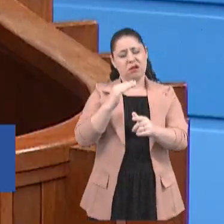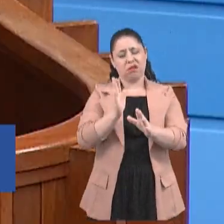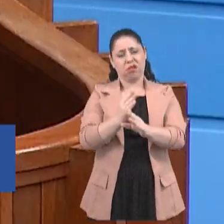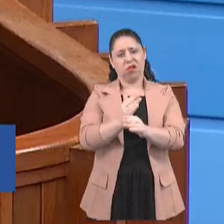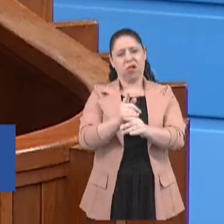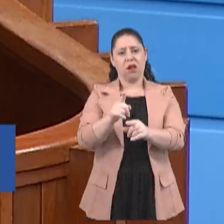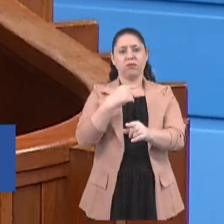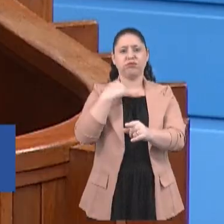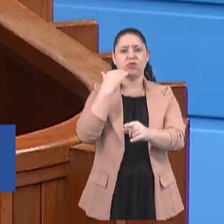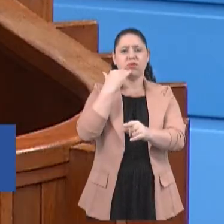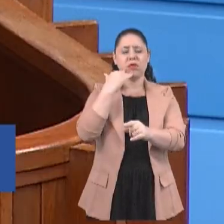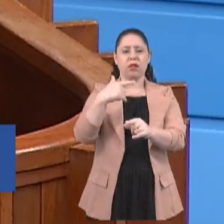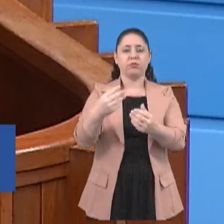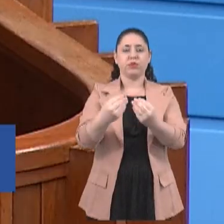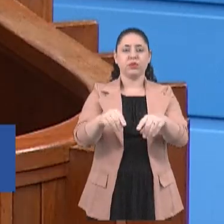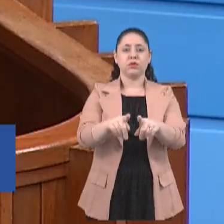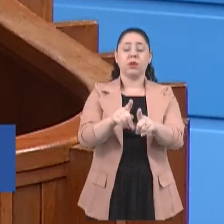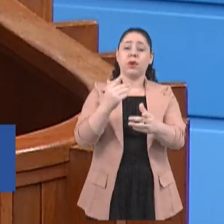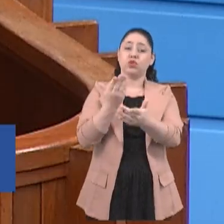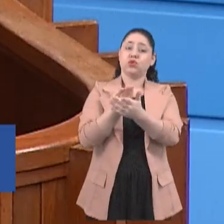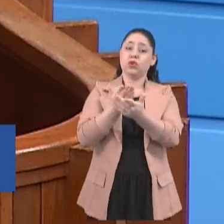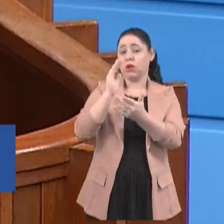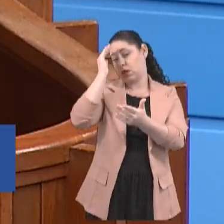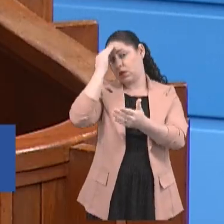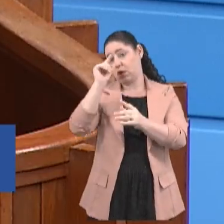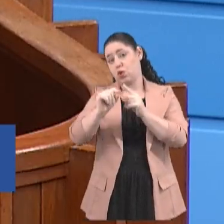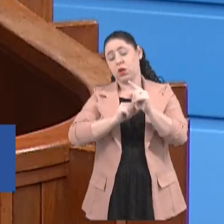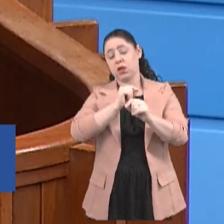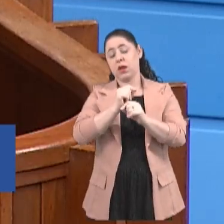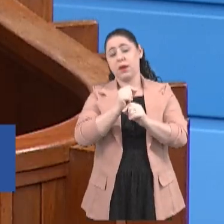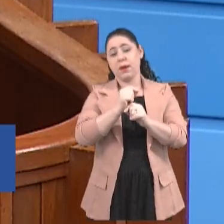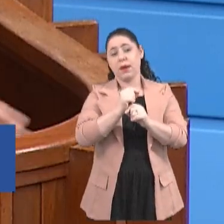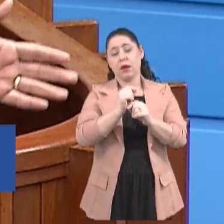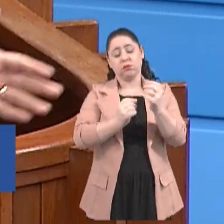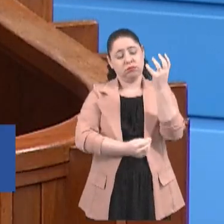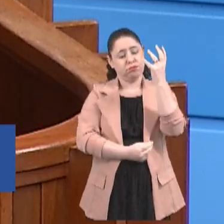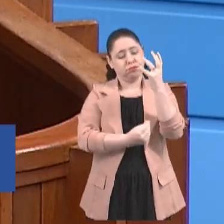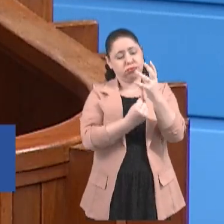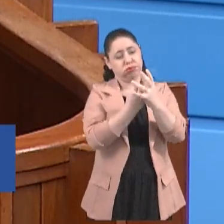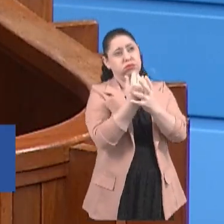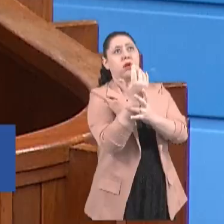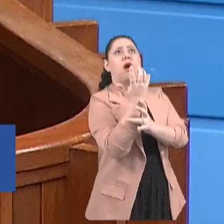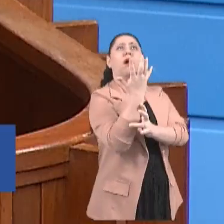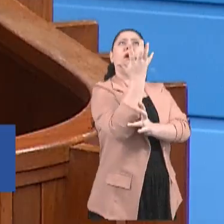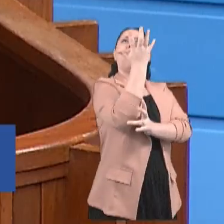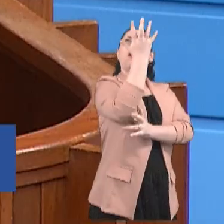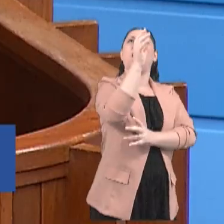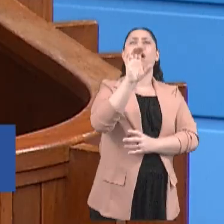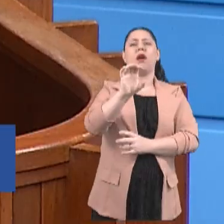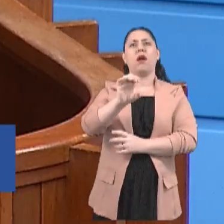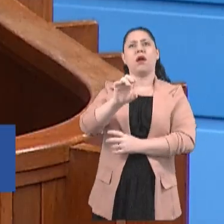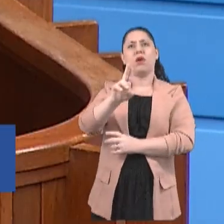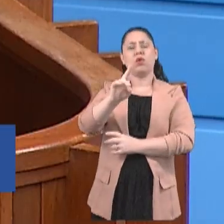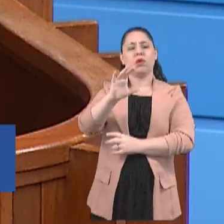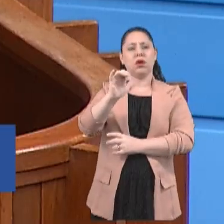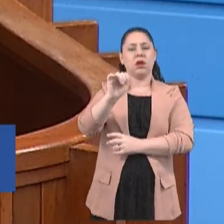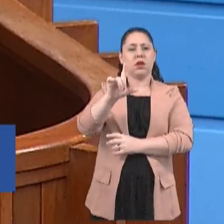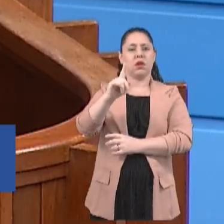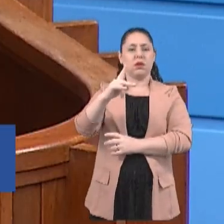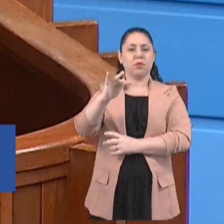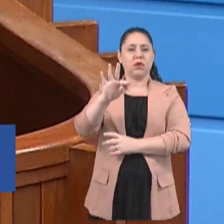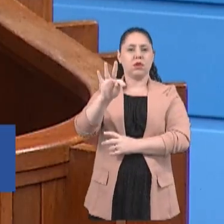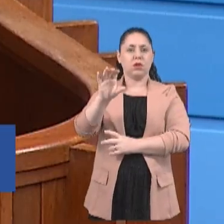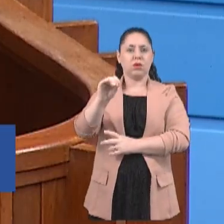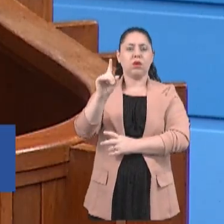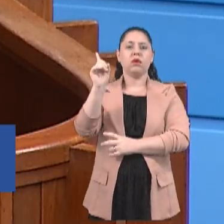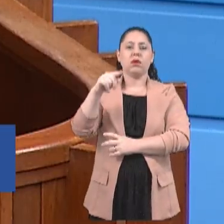oportuno para isso. E fazer um estudo mais preciso para entender essa questão do eucalipto. Mas, enfim, é um motivo de alegria e, mais uma vez, parabenizar o governo